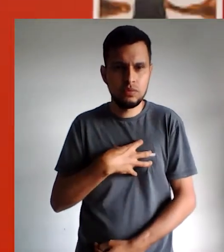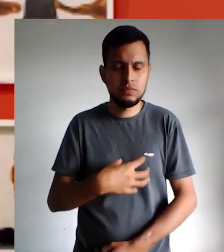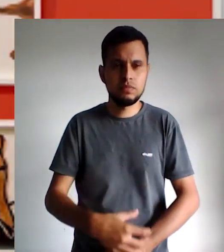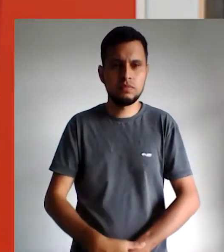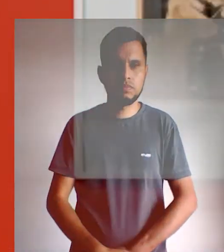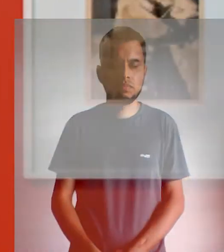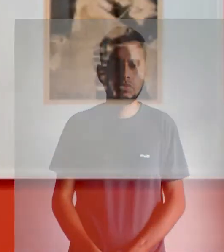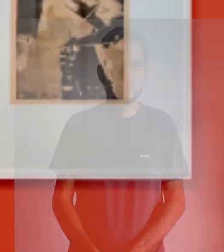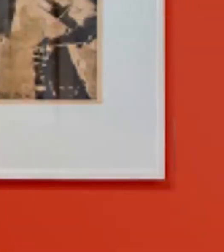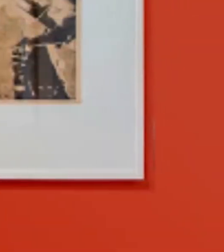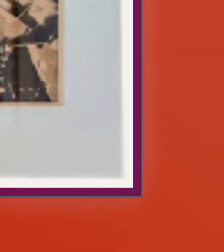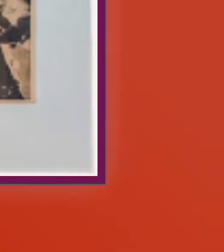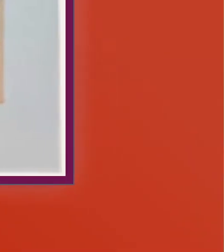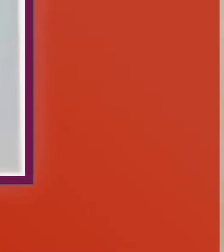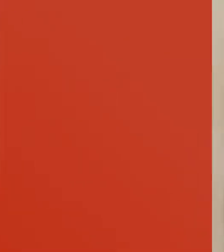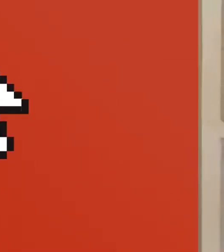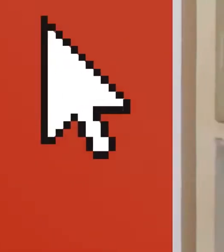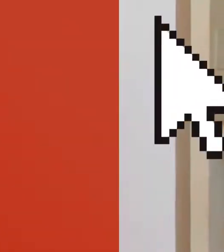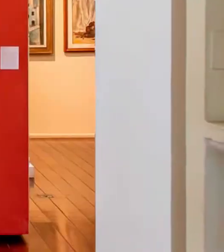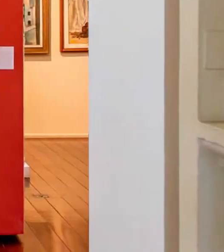especificidades.